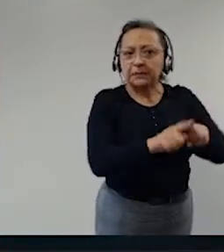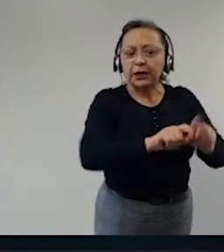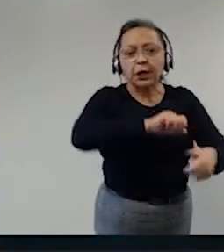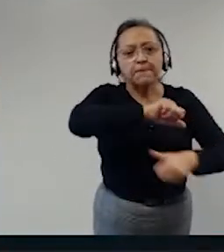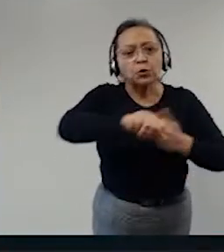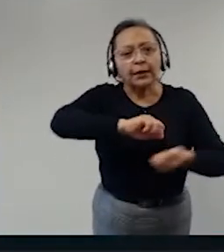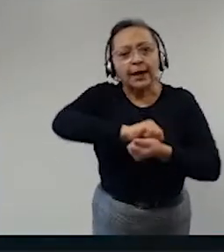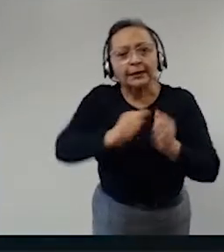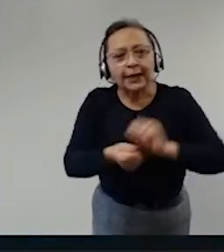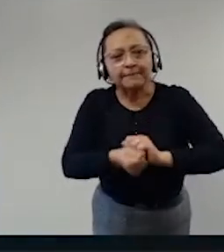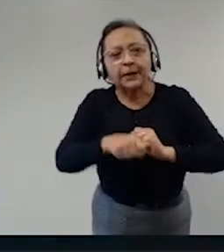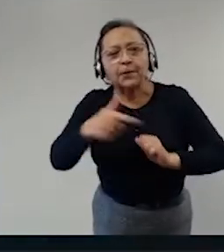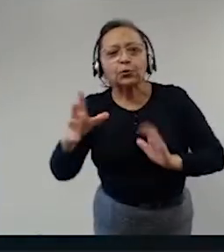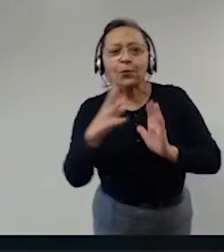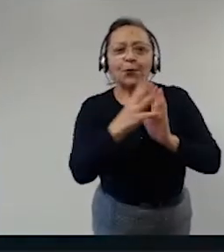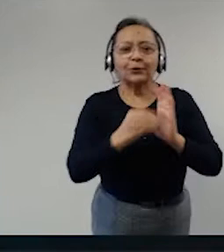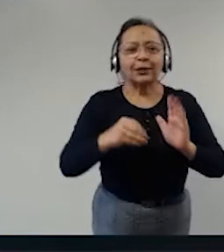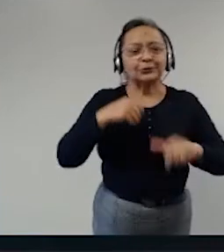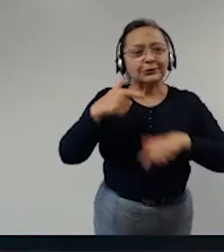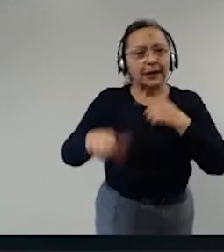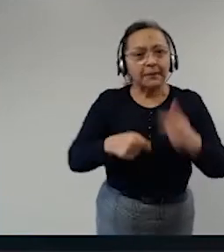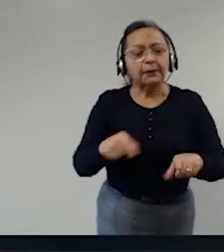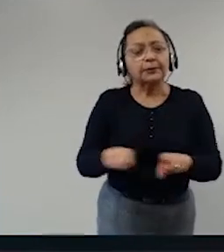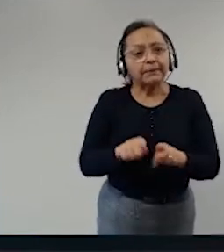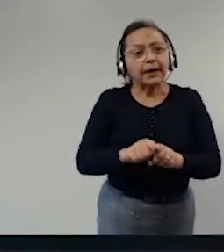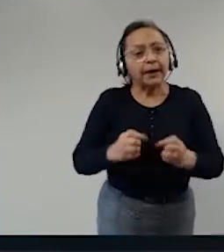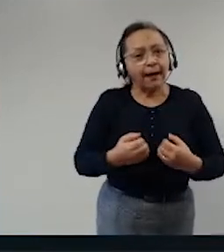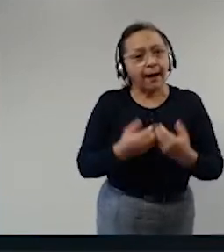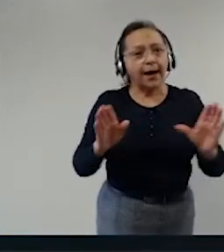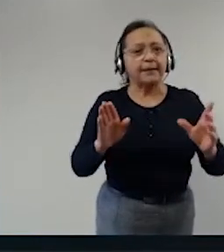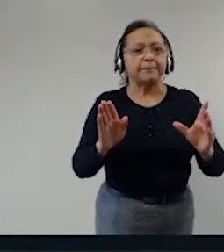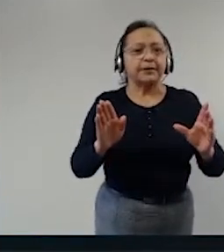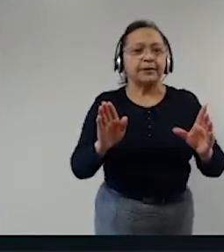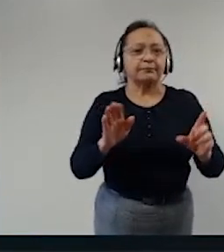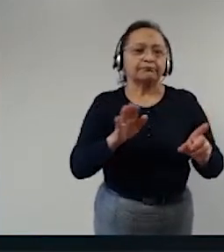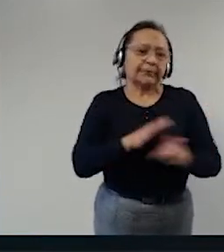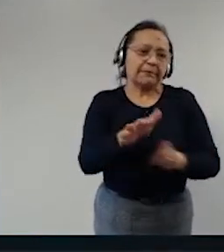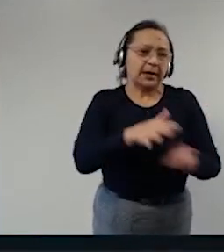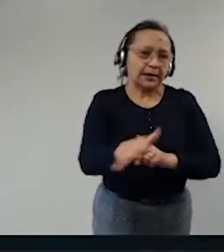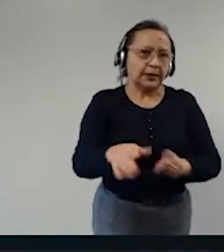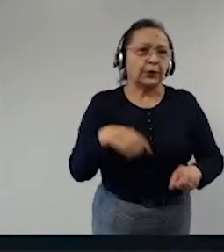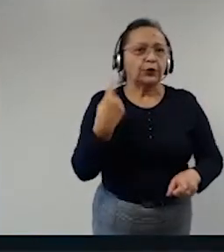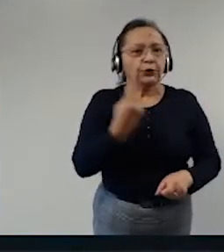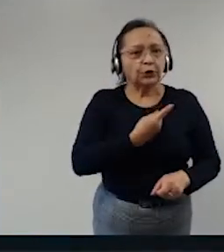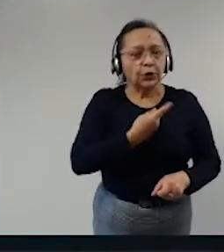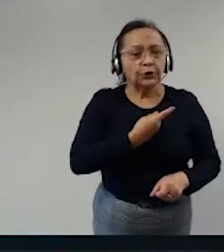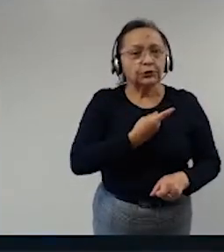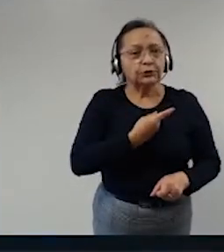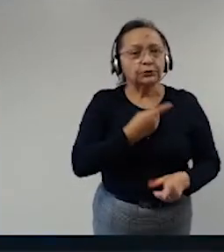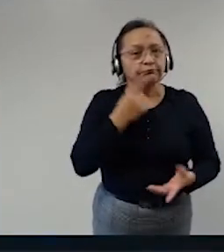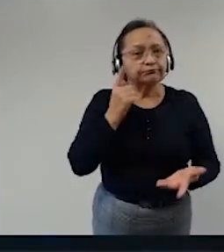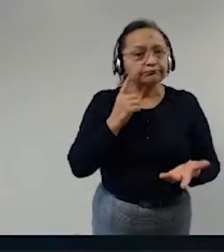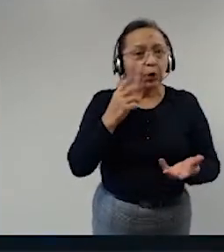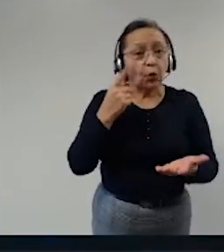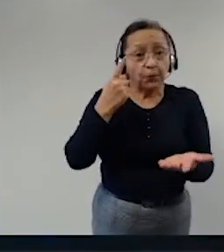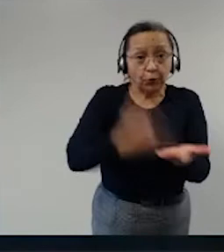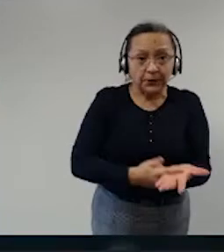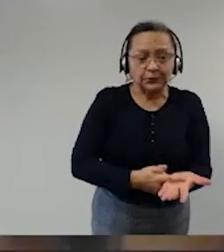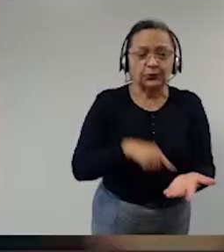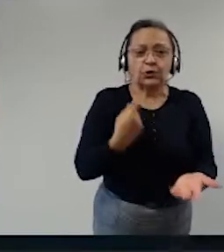de atuação, né, traz essa demanda, e é o nosso mistério, né, como advogados,